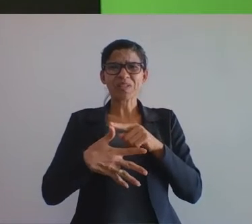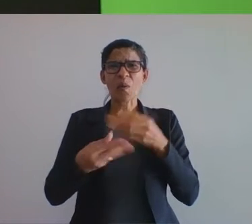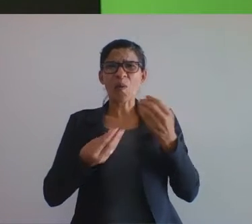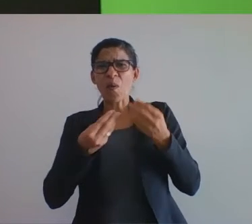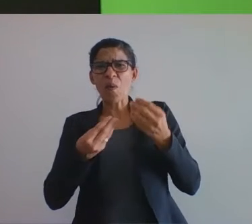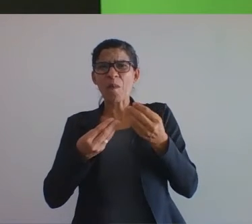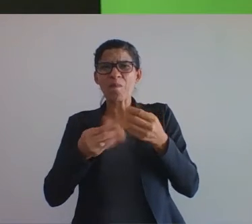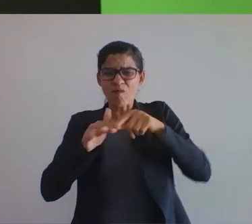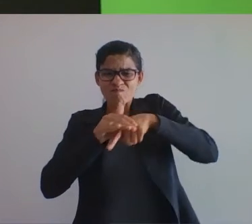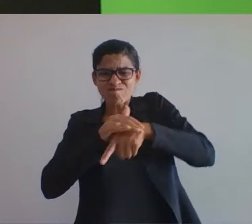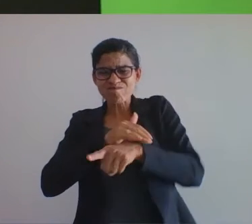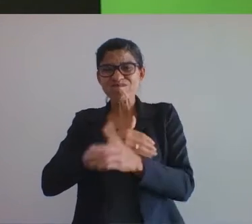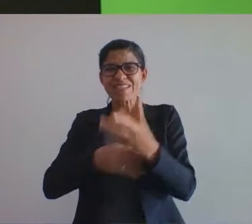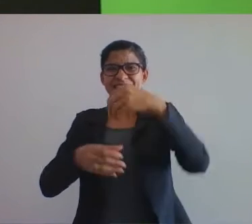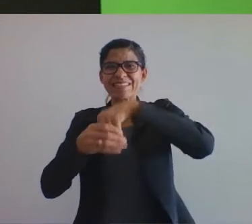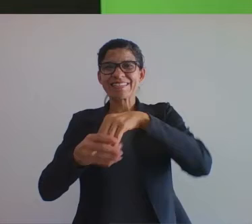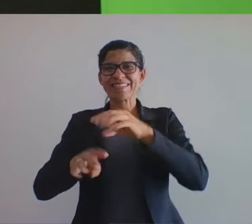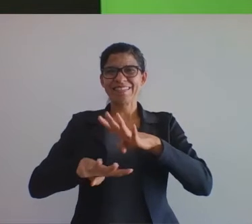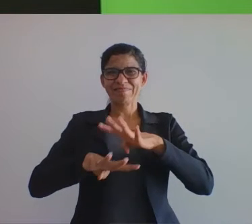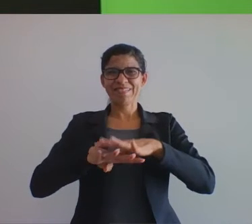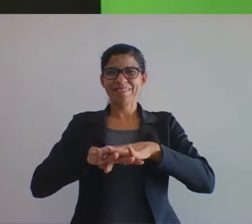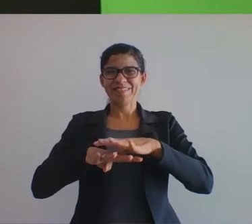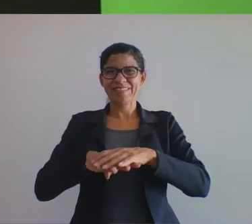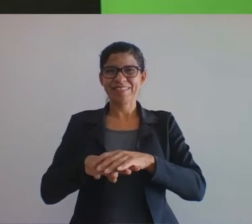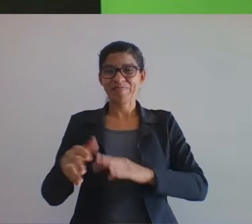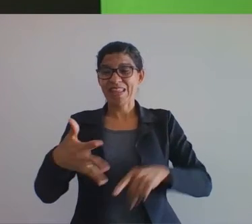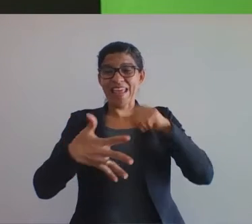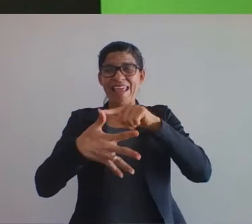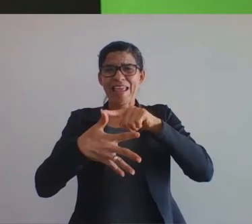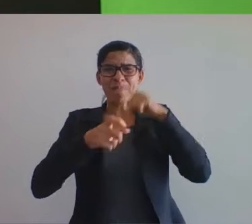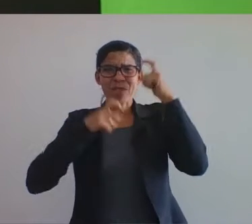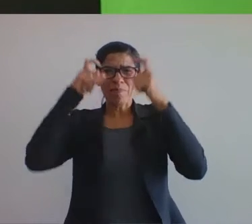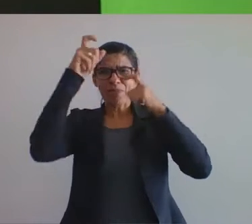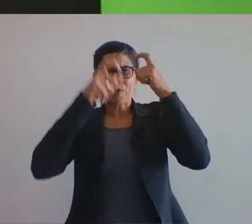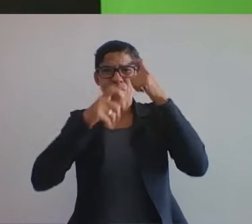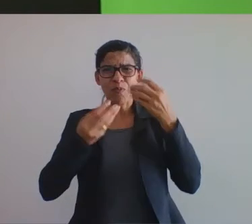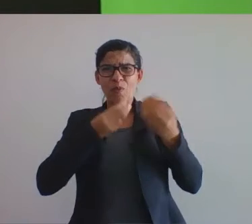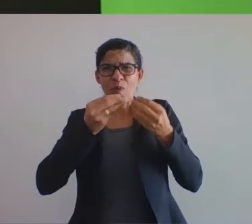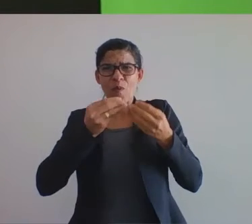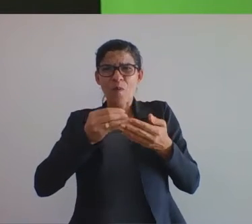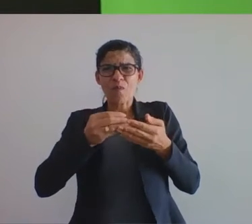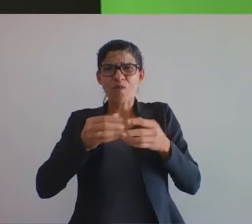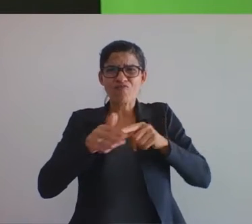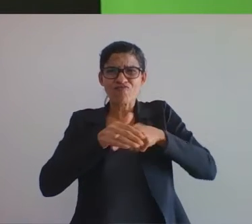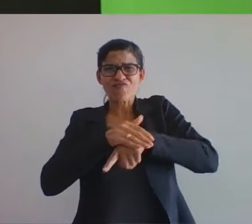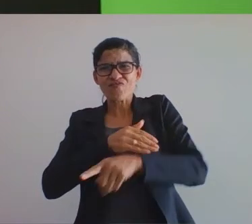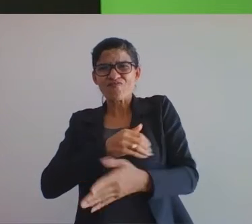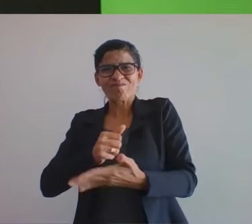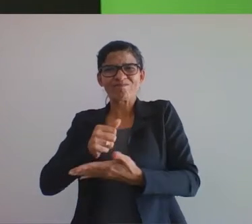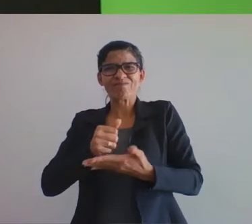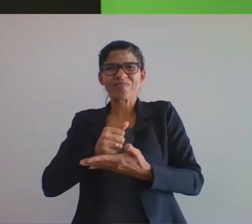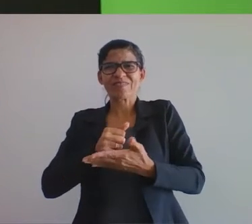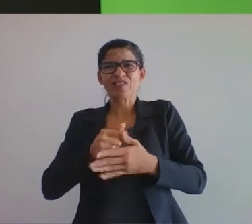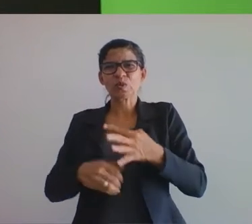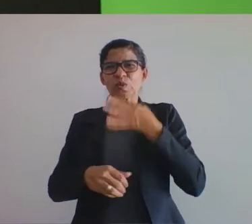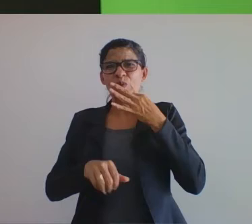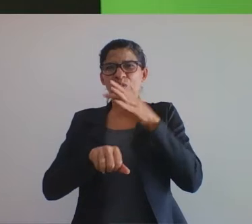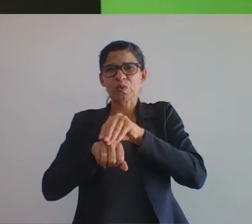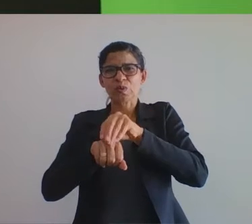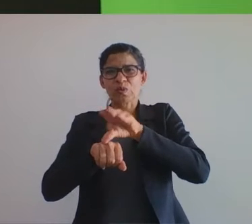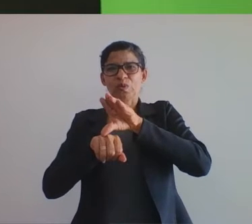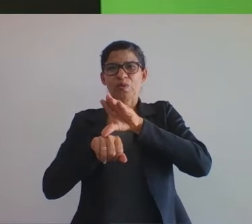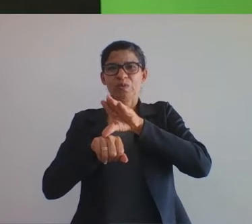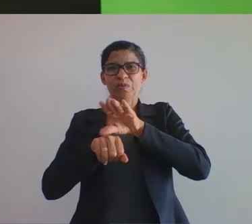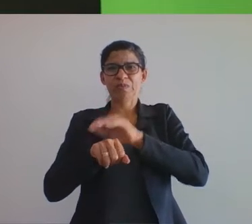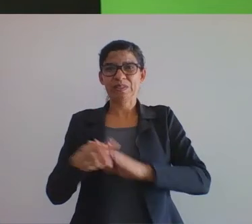matemática. Ele se preocupou muito com os fundamentos do conhecimento e começou sua filosofia sobre